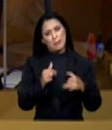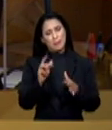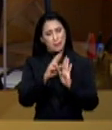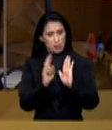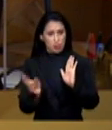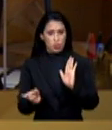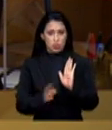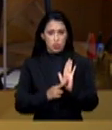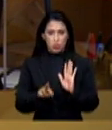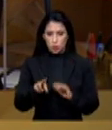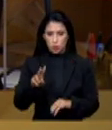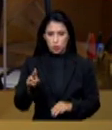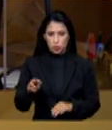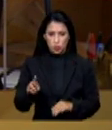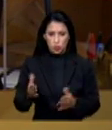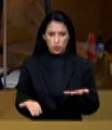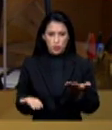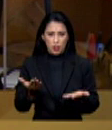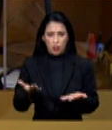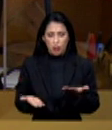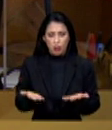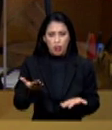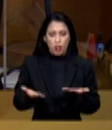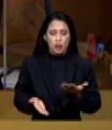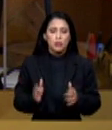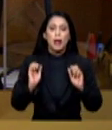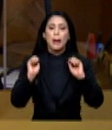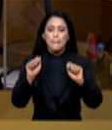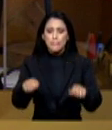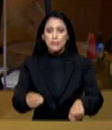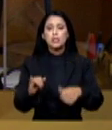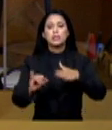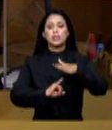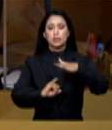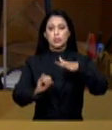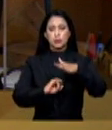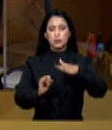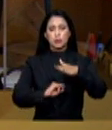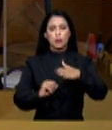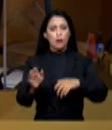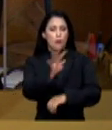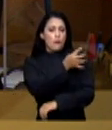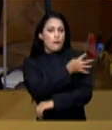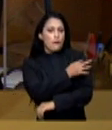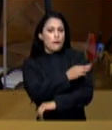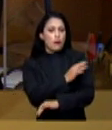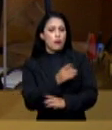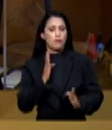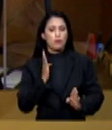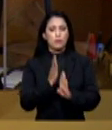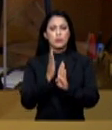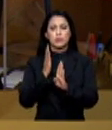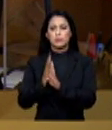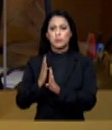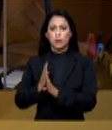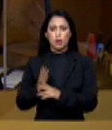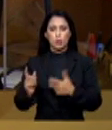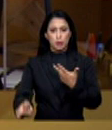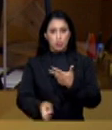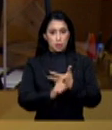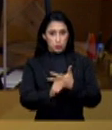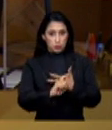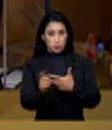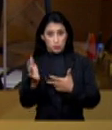reguladoras com diferentes níveis da capacidade institucional e expertise técnica foi identificada pelo poder executivo